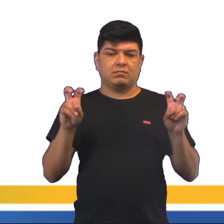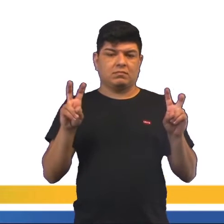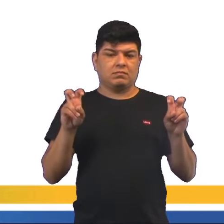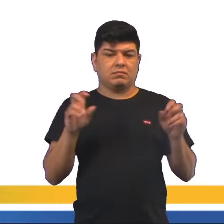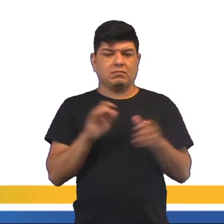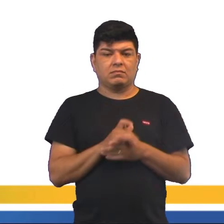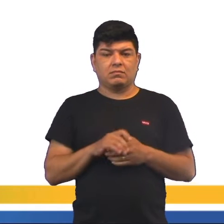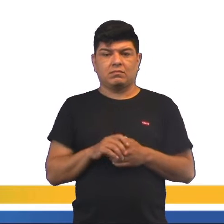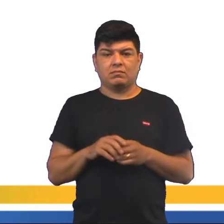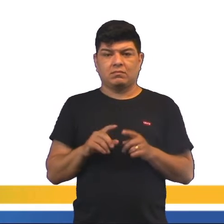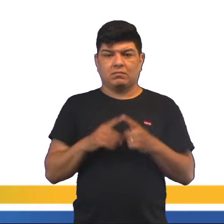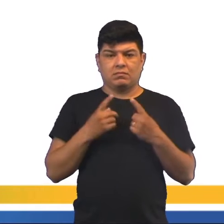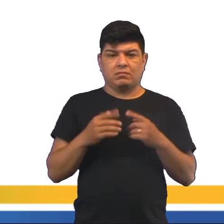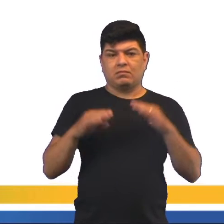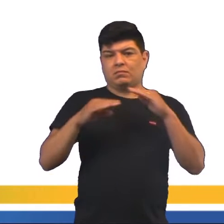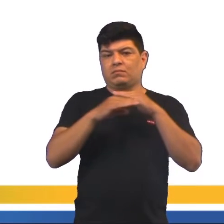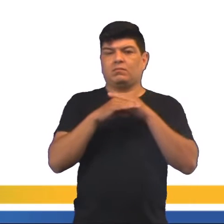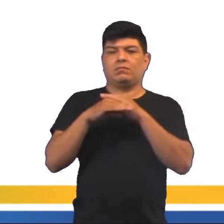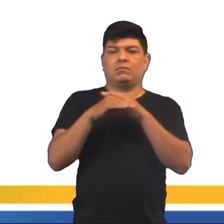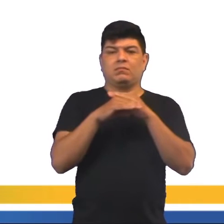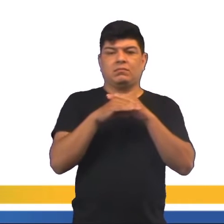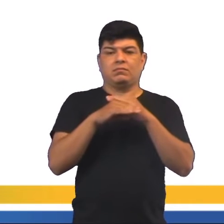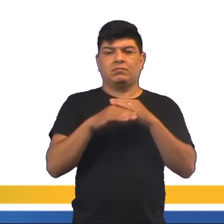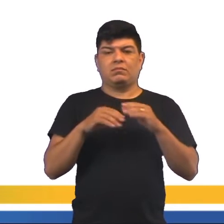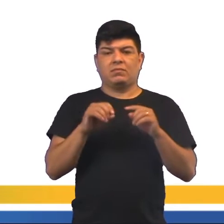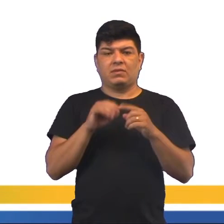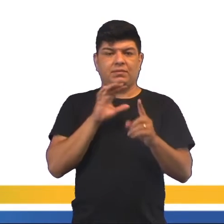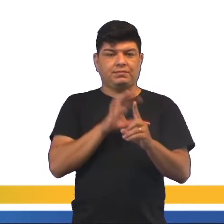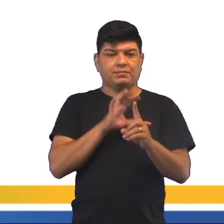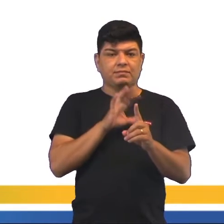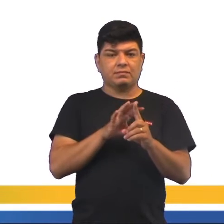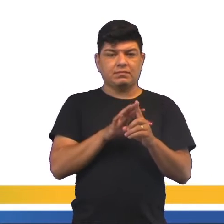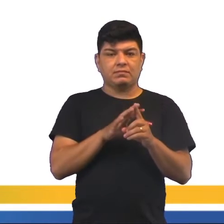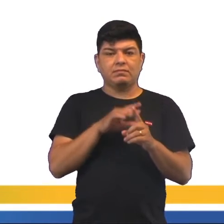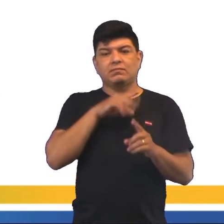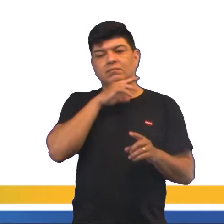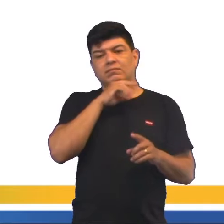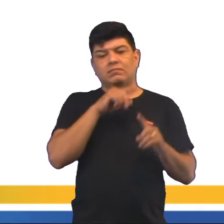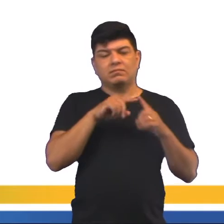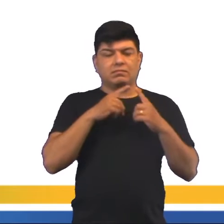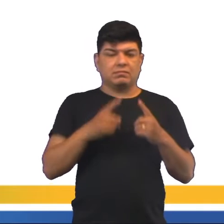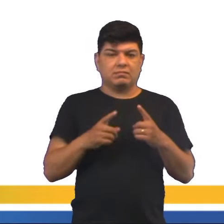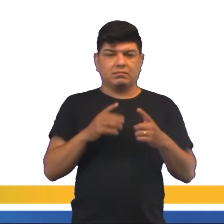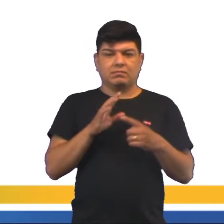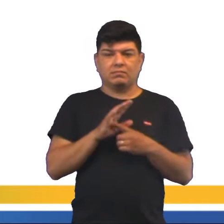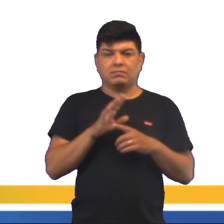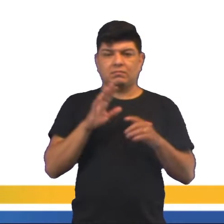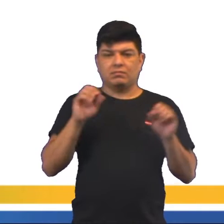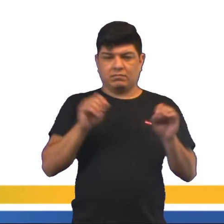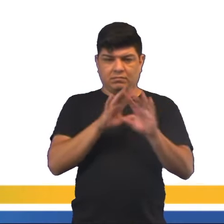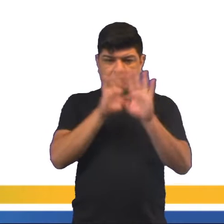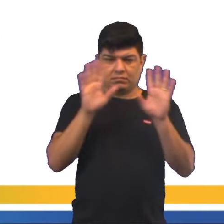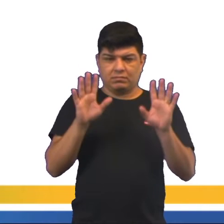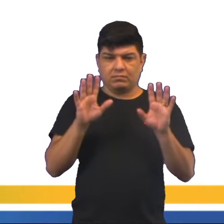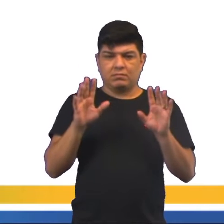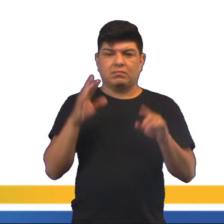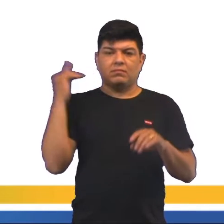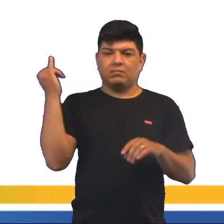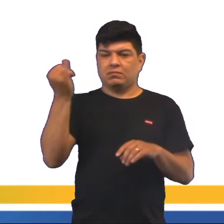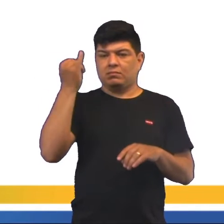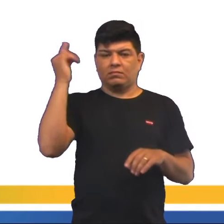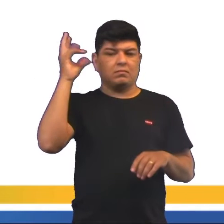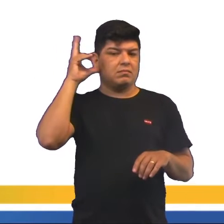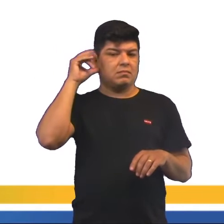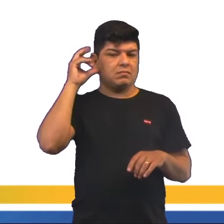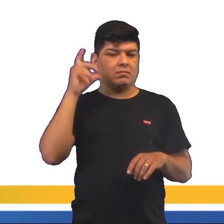temática não para nivelar por baixo ou para incentivar produções ruins, mas sim para deixar claro a grande importância